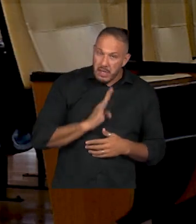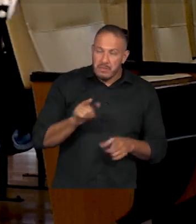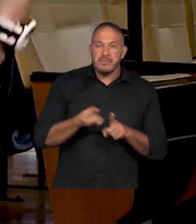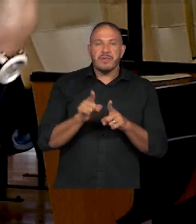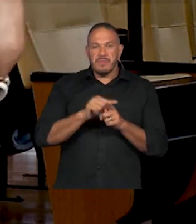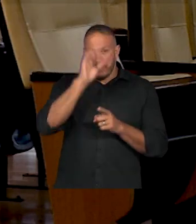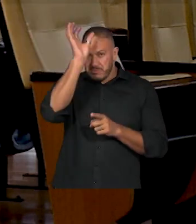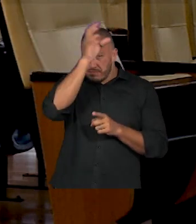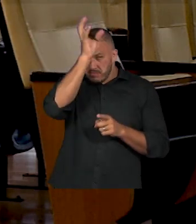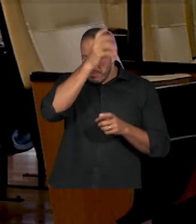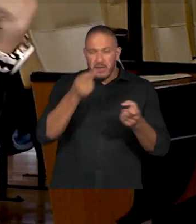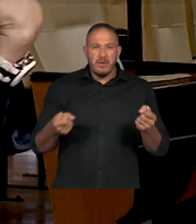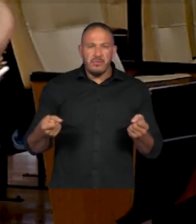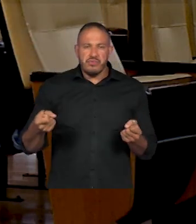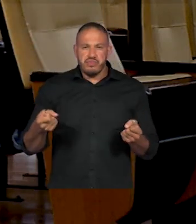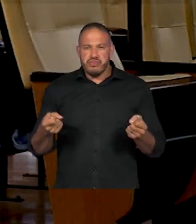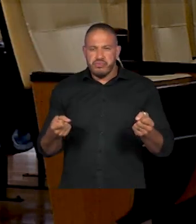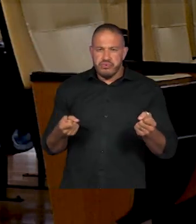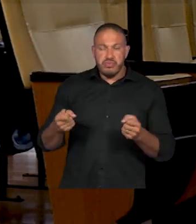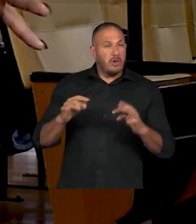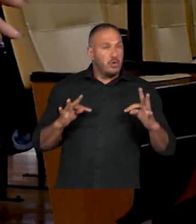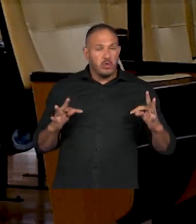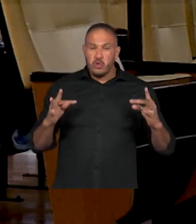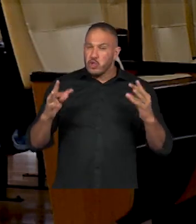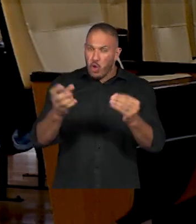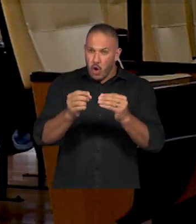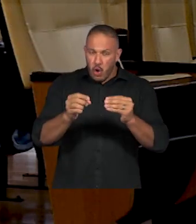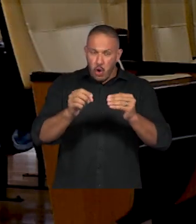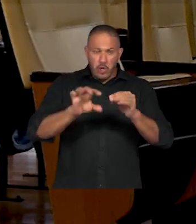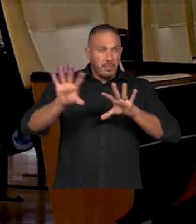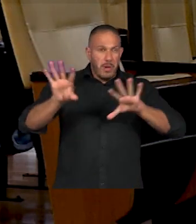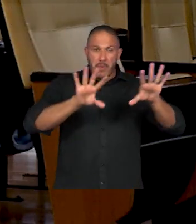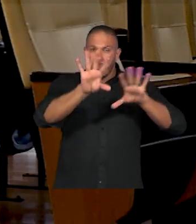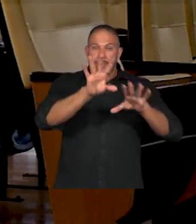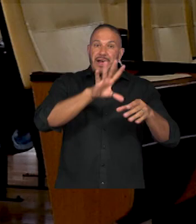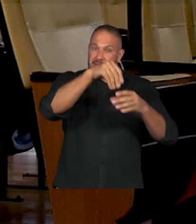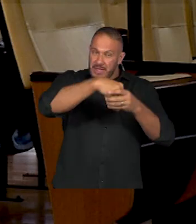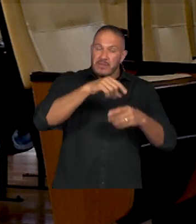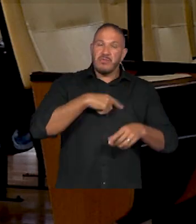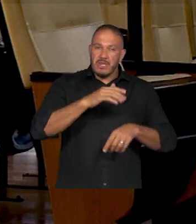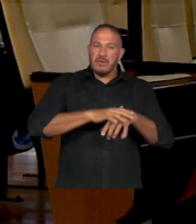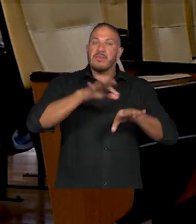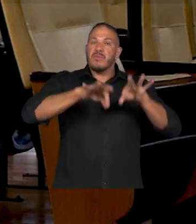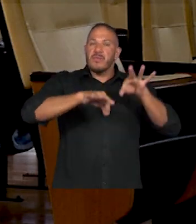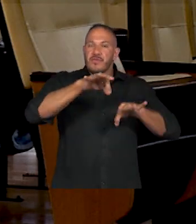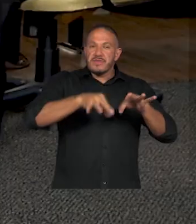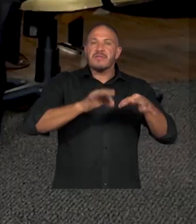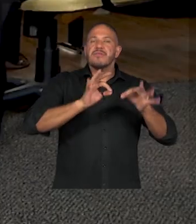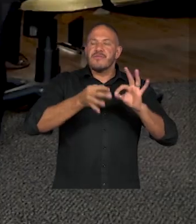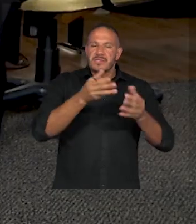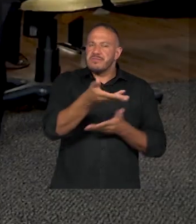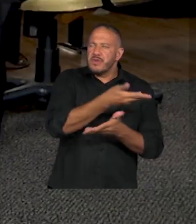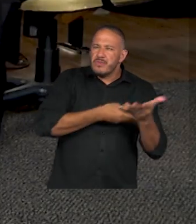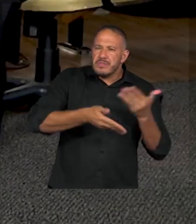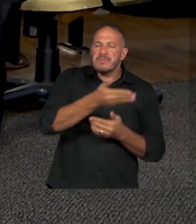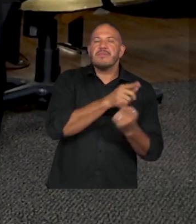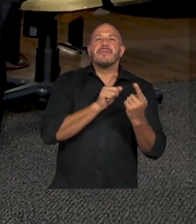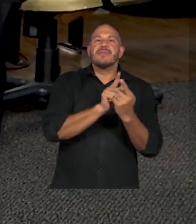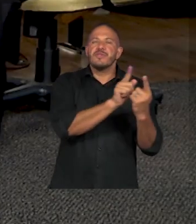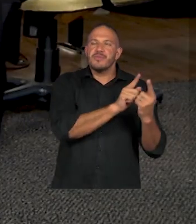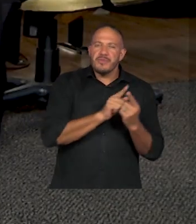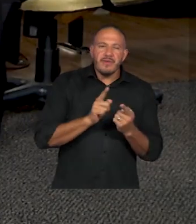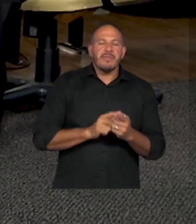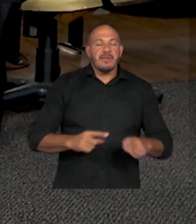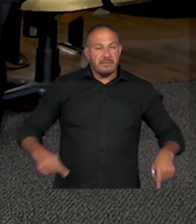nossa paraoficina, ela é toda montada como uma oficina mesmo para fazer todos os atendimentos. Então, tem o atendimento da cadeira